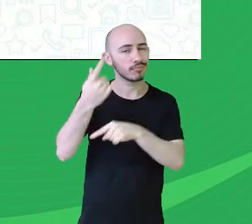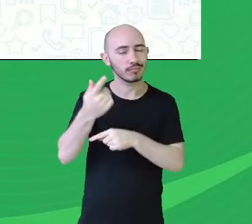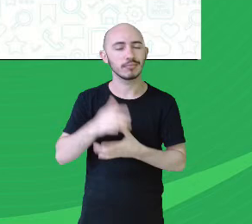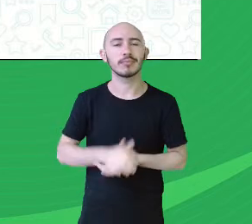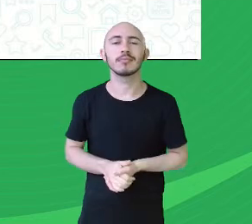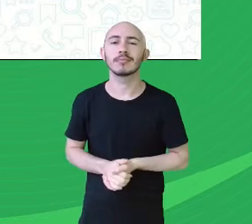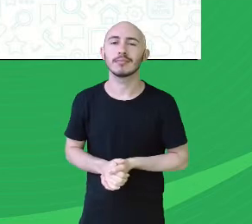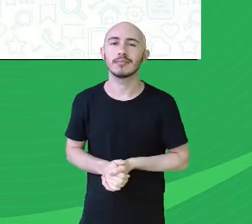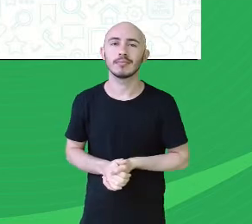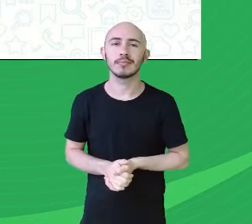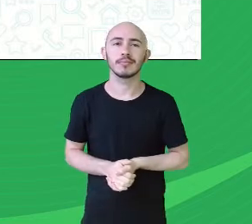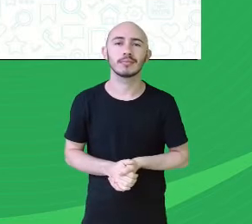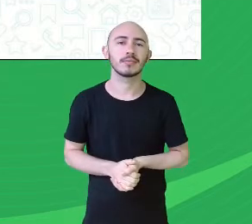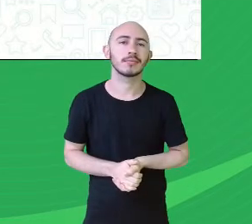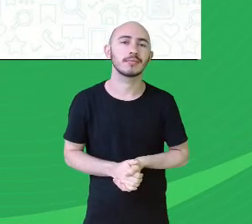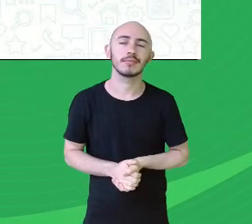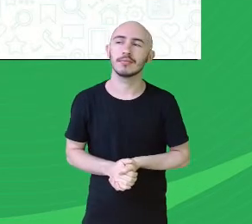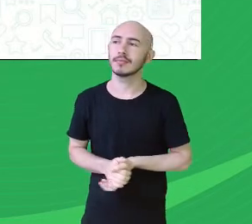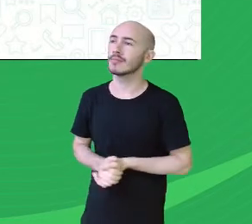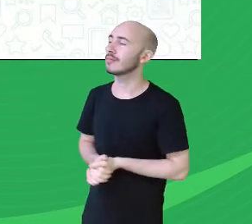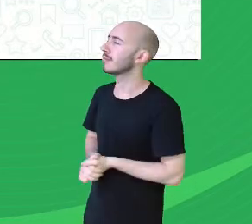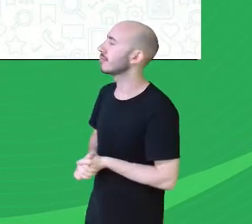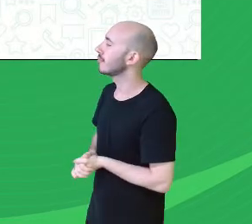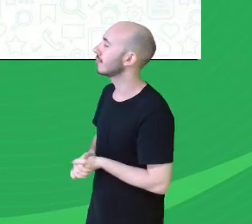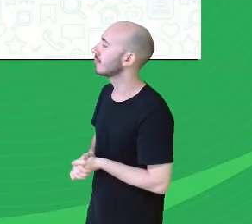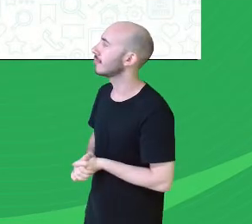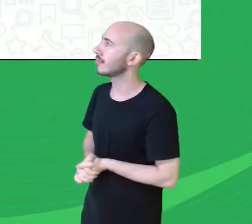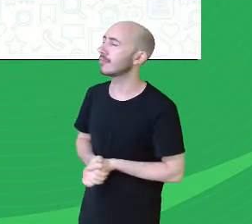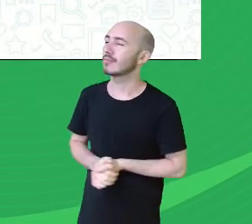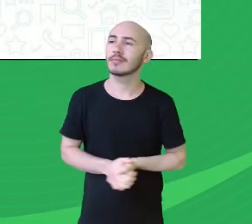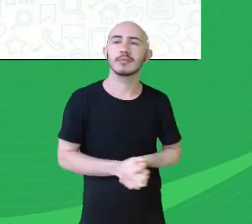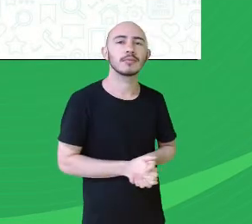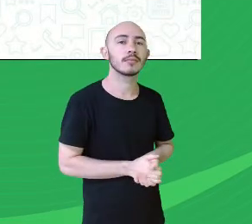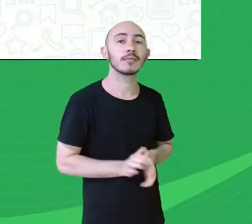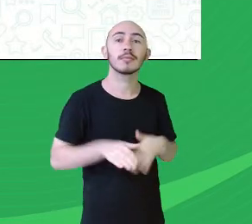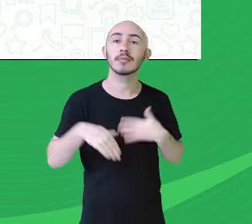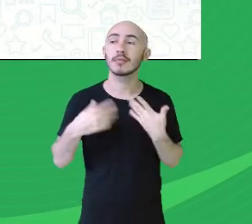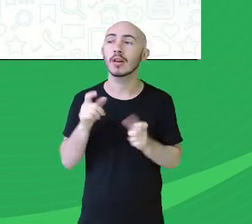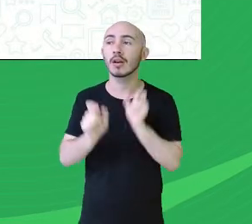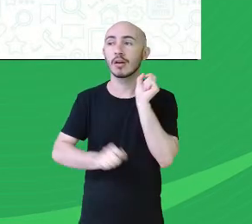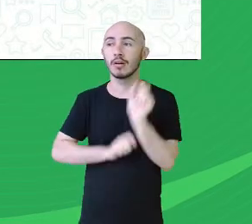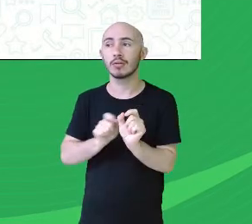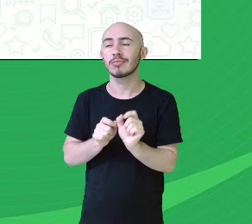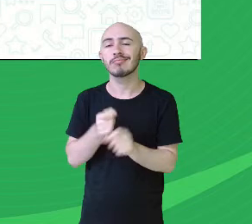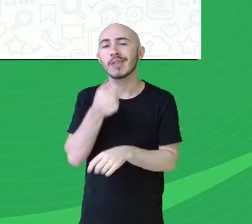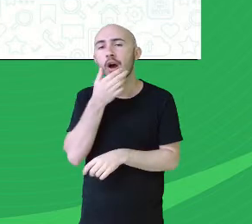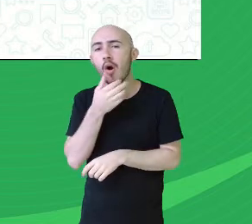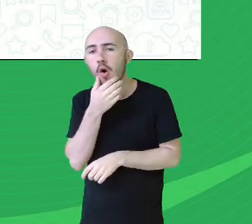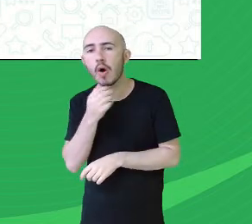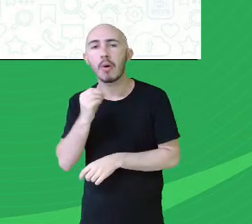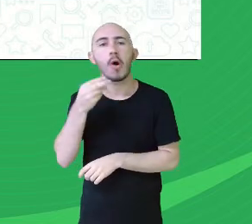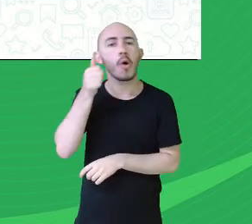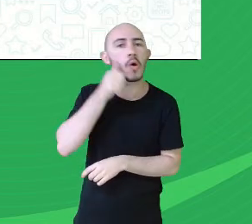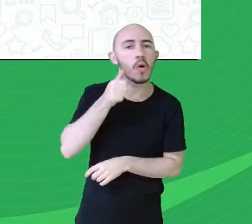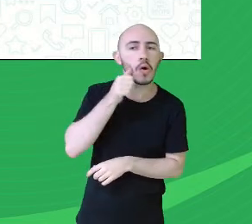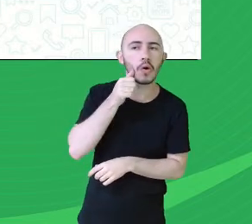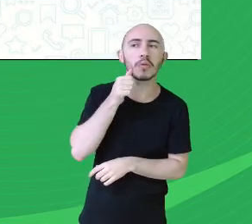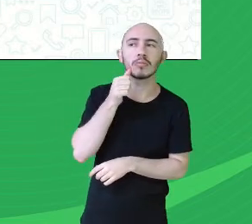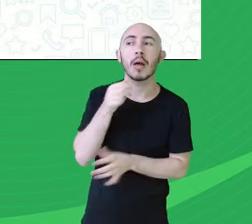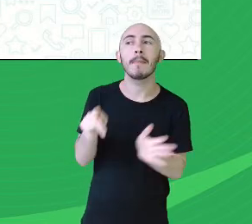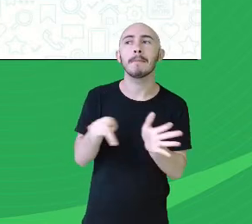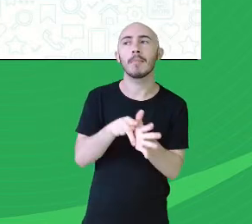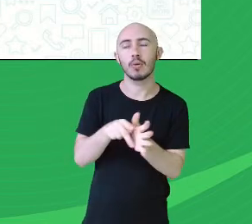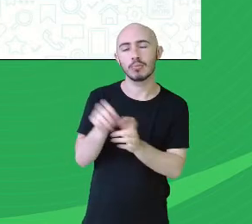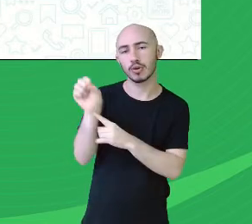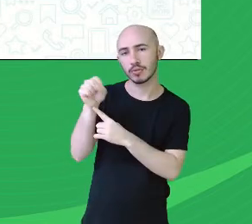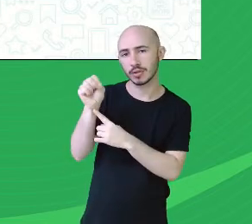bem direitinho, ok? Então, o gênero e o número do substantivo definem o gênero e